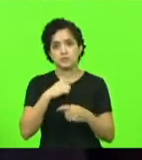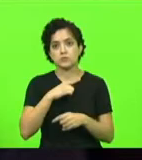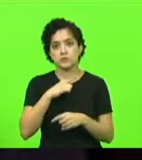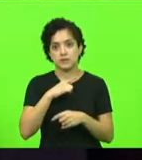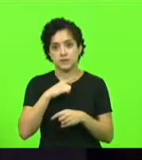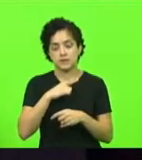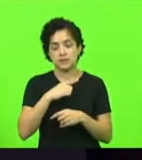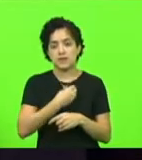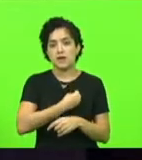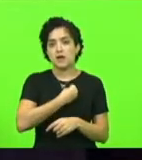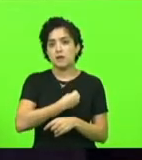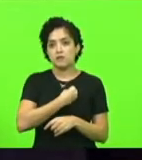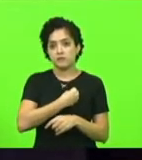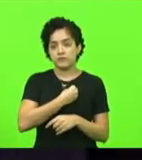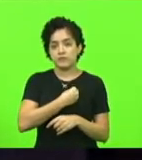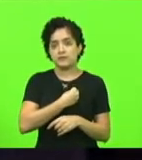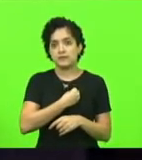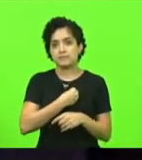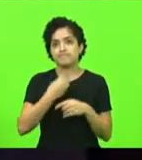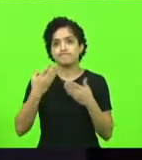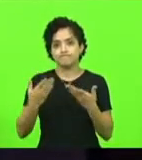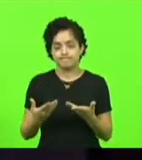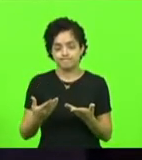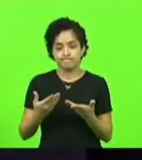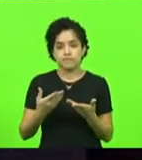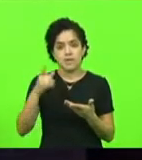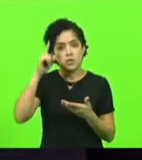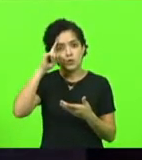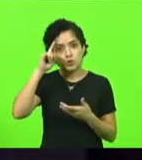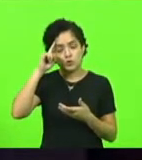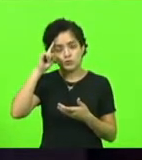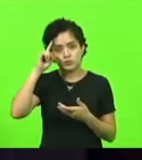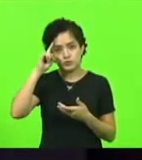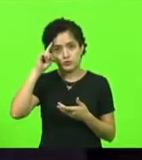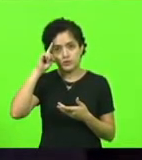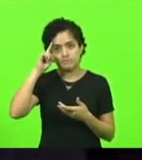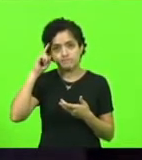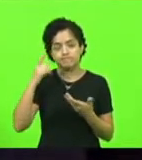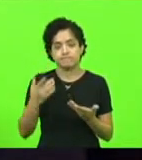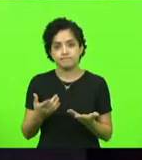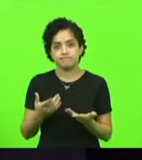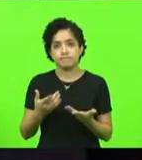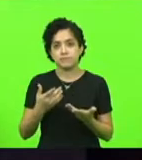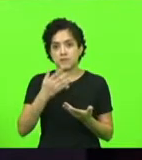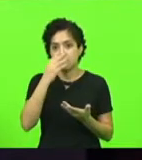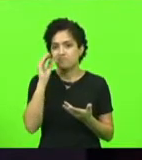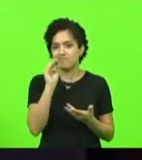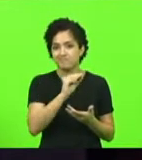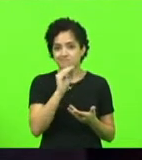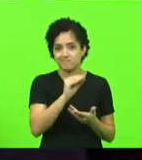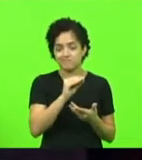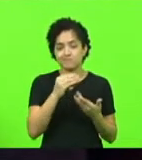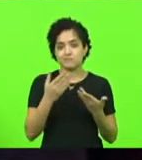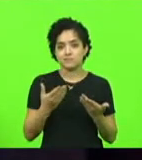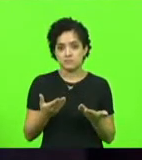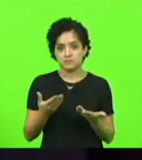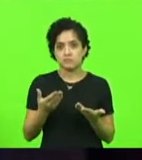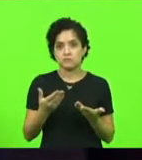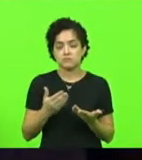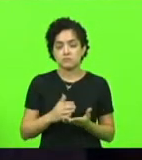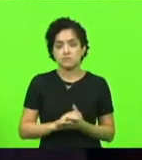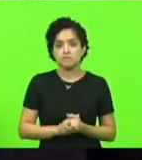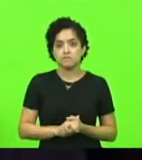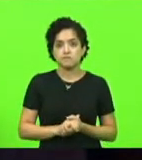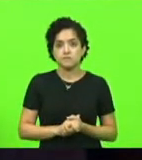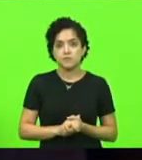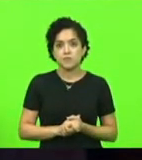as vidas dos catarinenses que passam pela BR-470. Um descaso com nós. Um descaso.